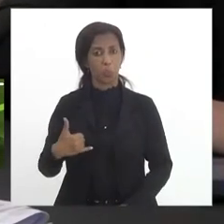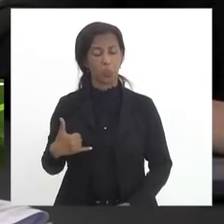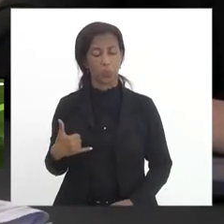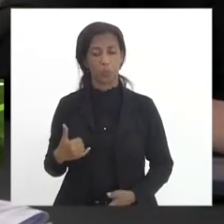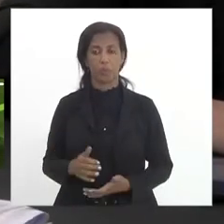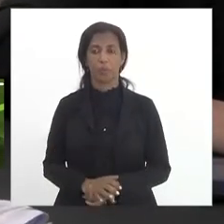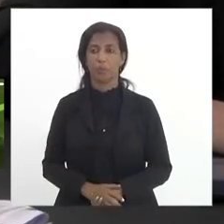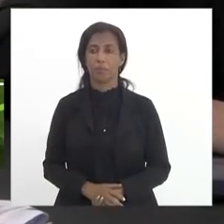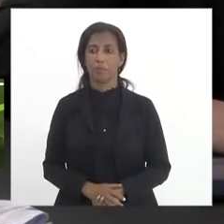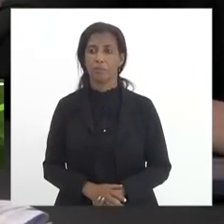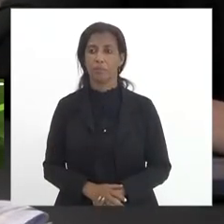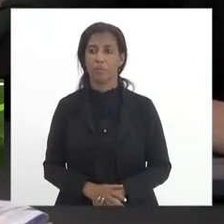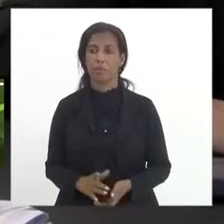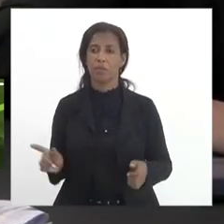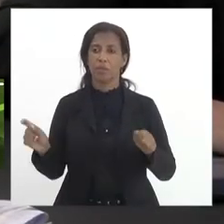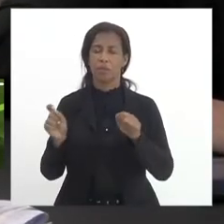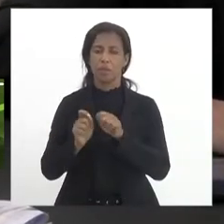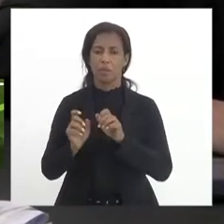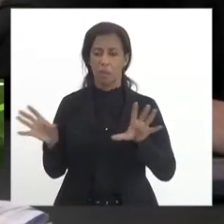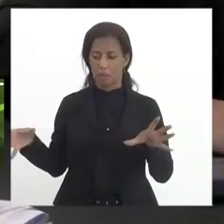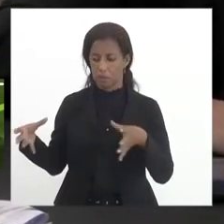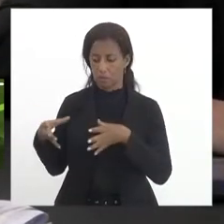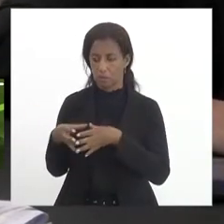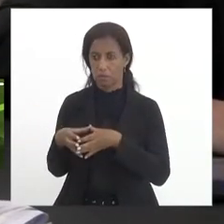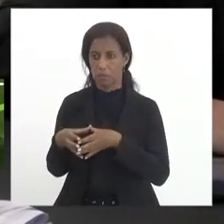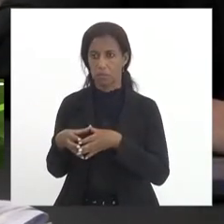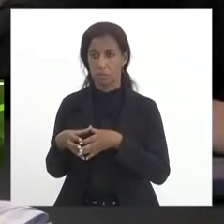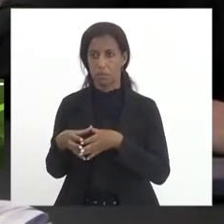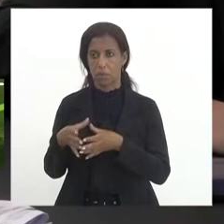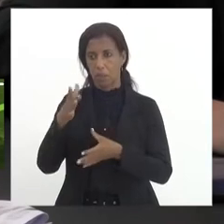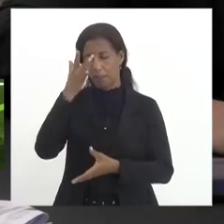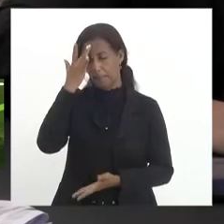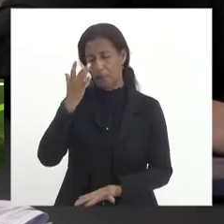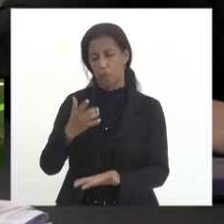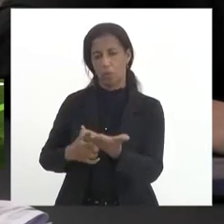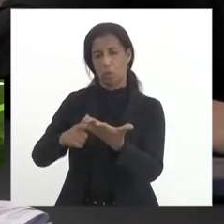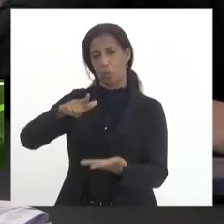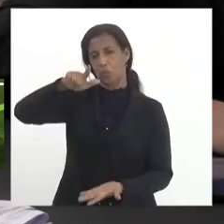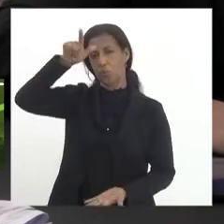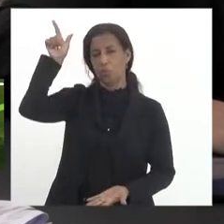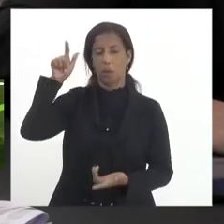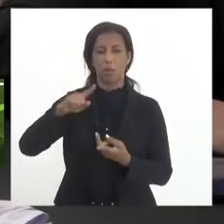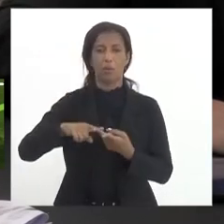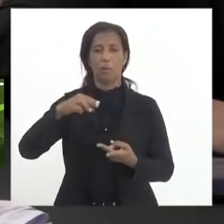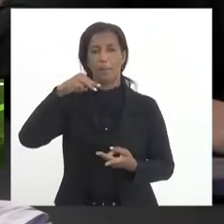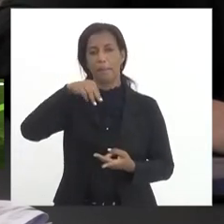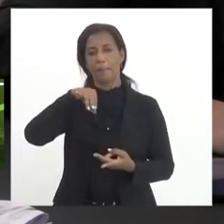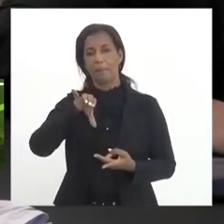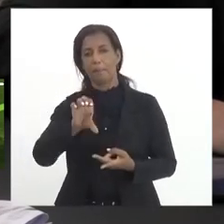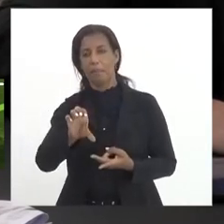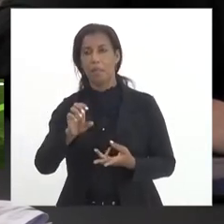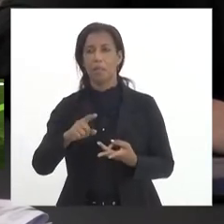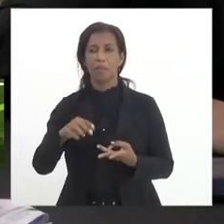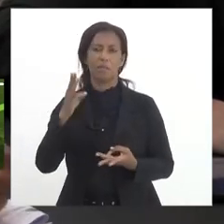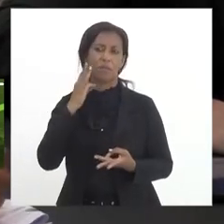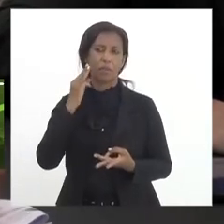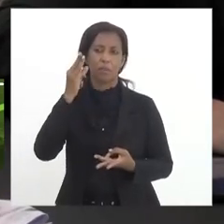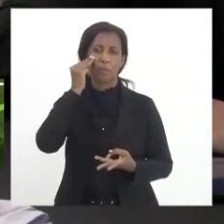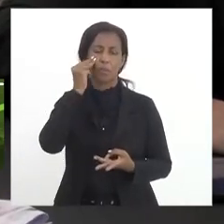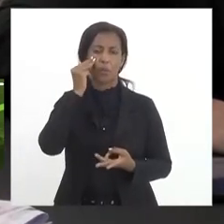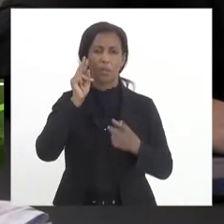Paulo, de fazer parte desse colegiado do lado de figuras como Vossa Excelência, como o deputado Mink, Valdec, Mônica, que